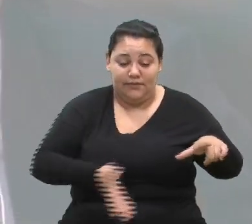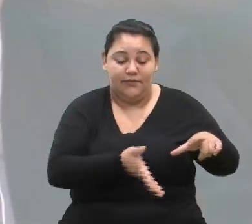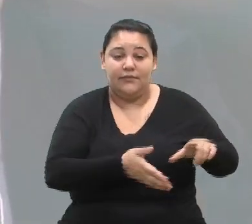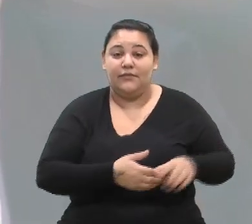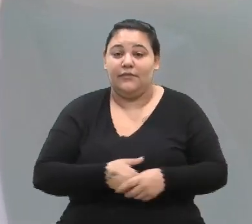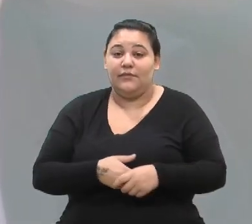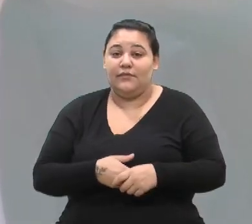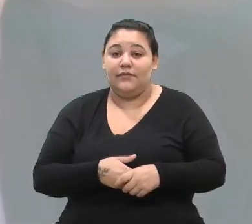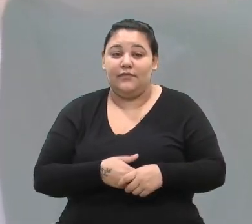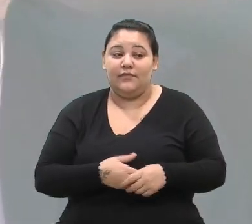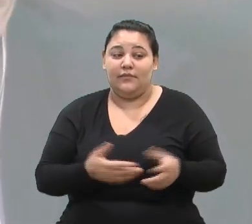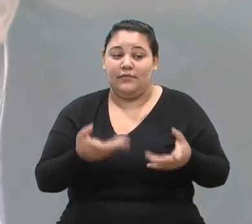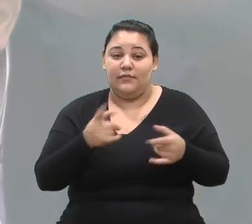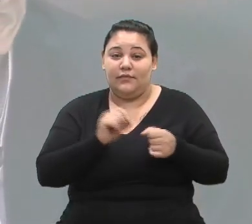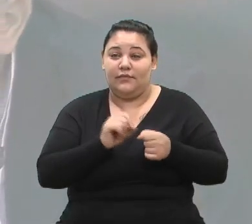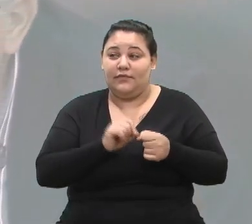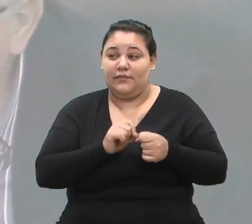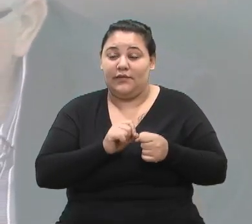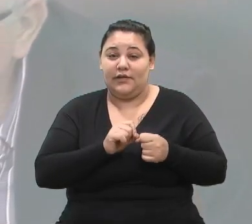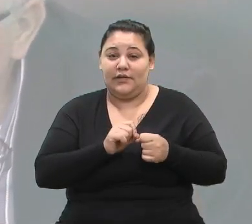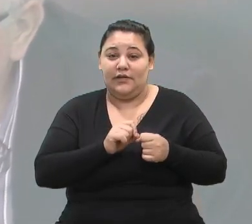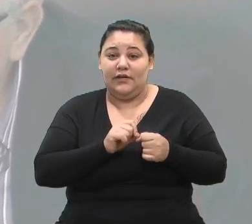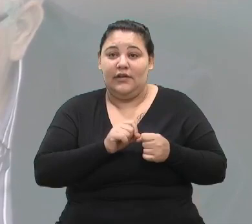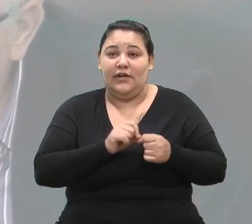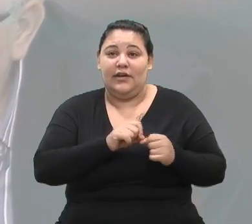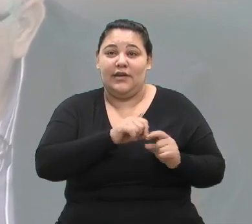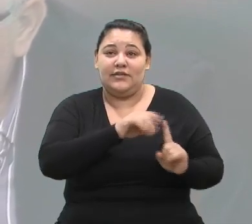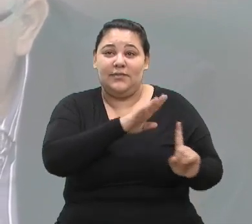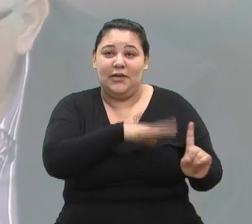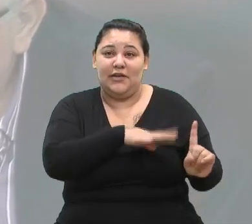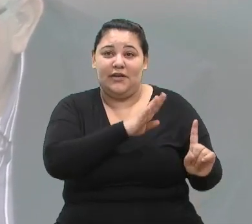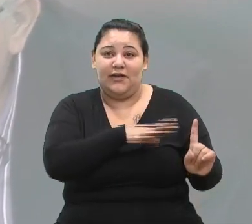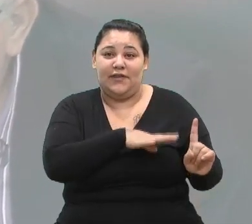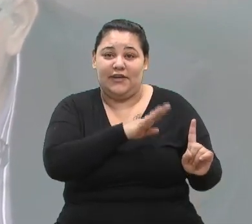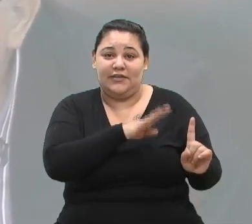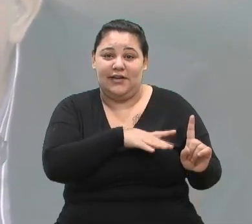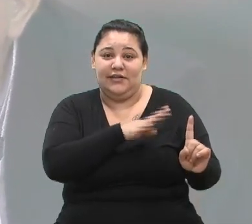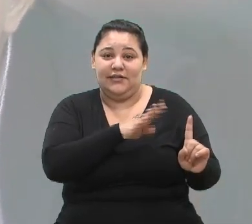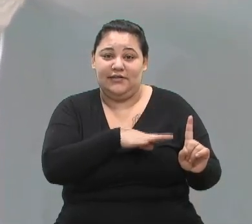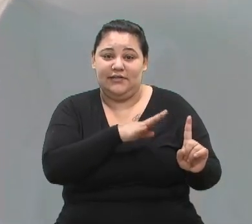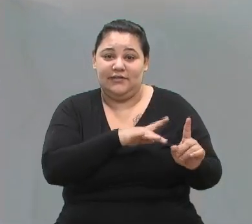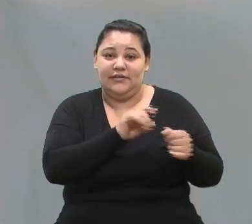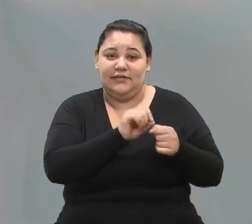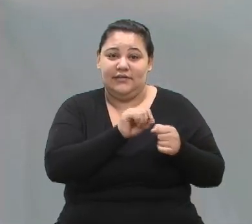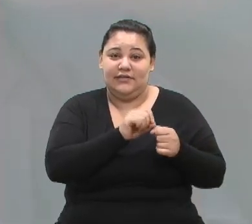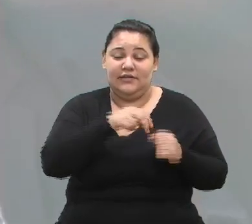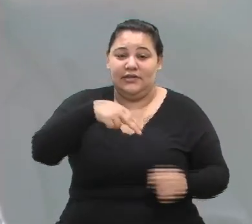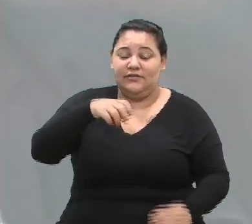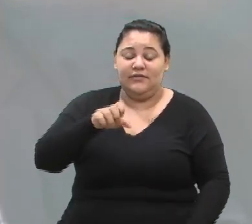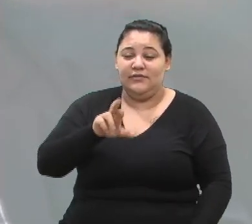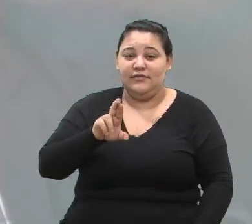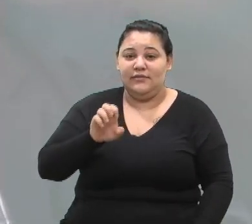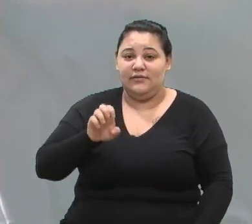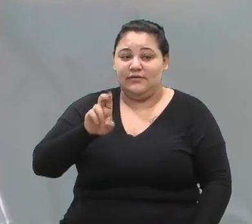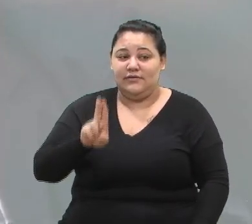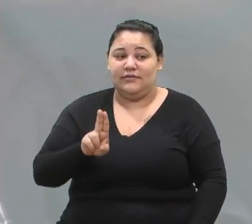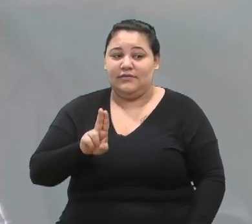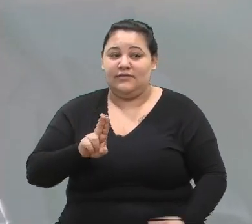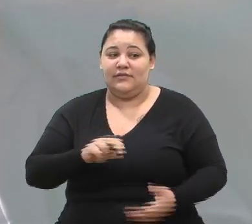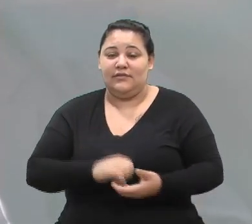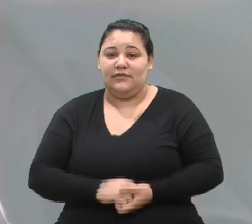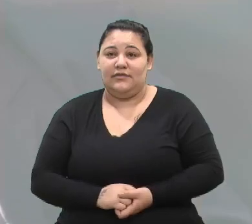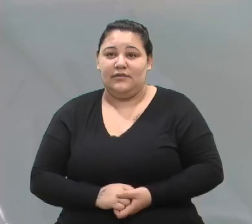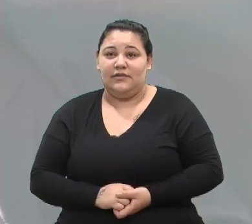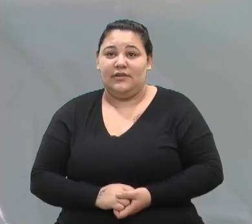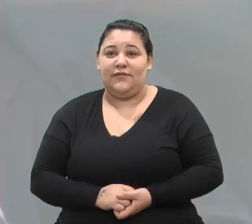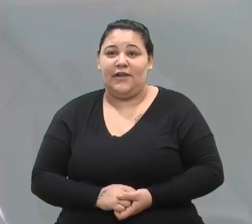fazendo referência ao seu Nereu aqui, porque tenho uma amizade muito grande com o filho dele, o Alexandre, que foi meu colega de escola, e ele acabou